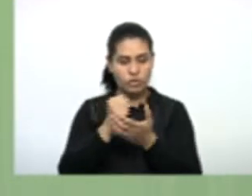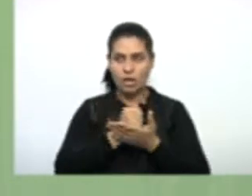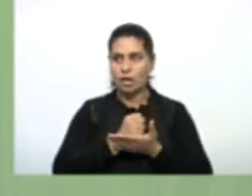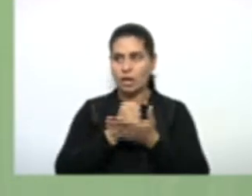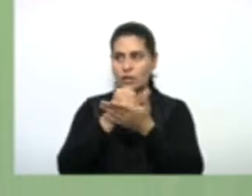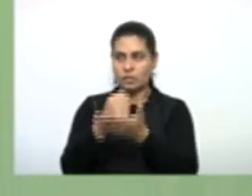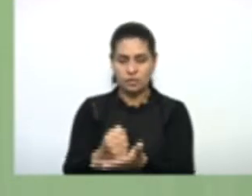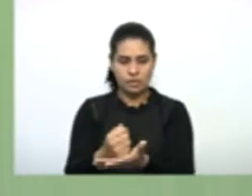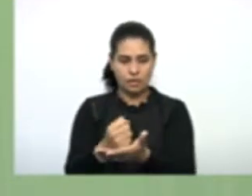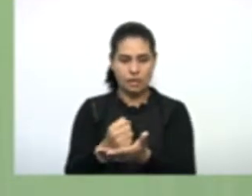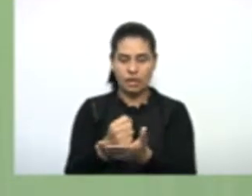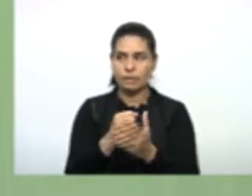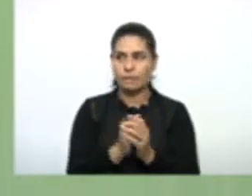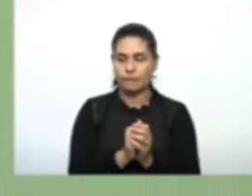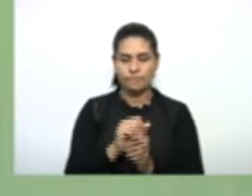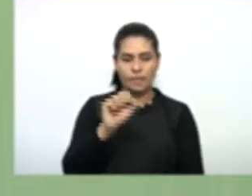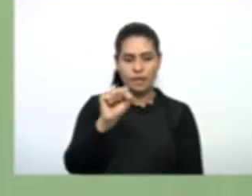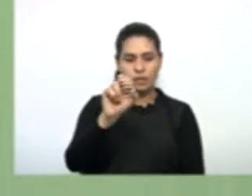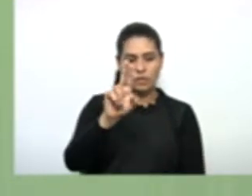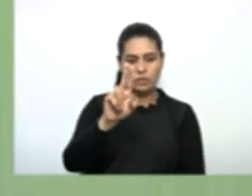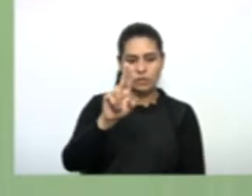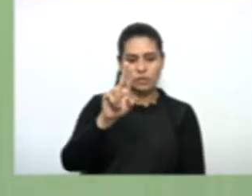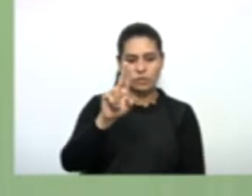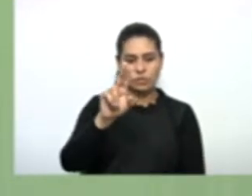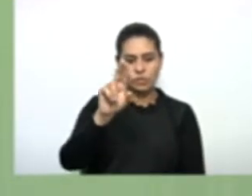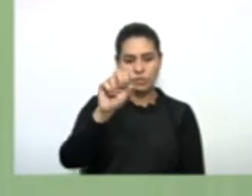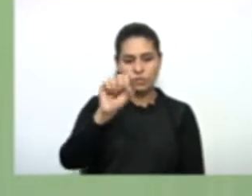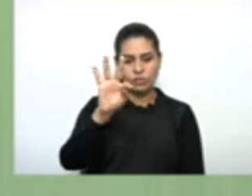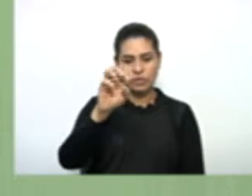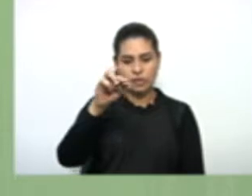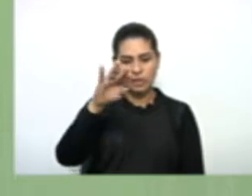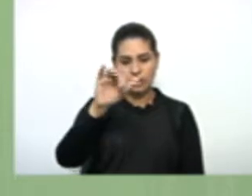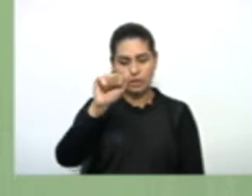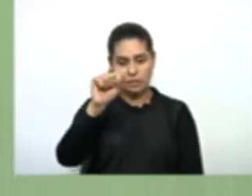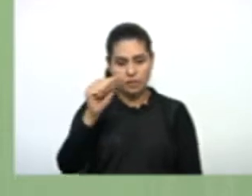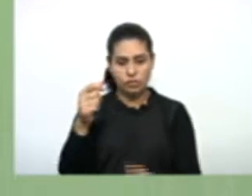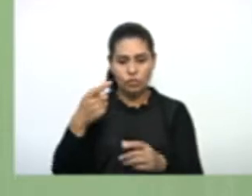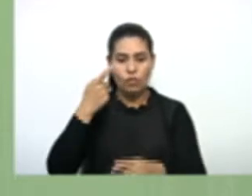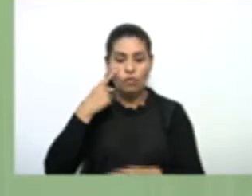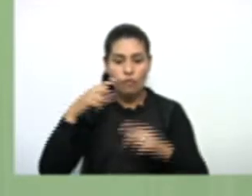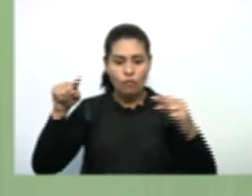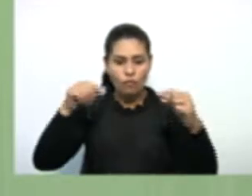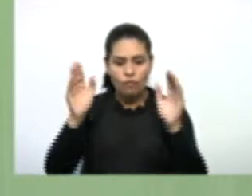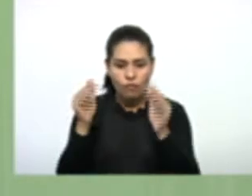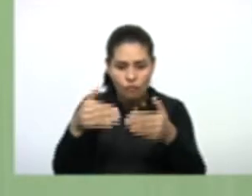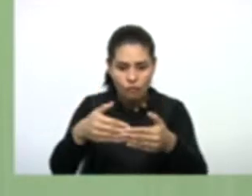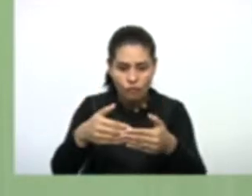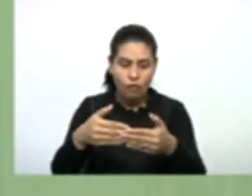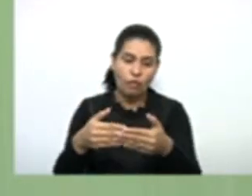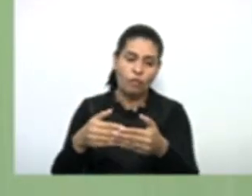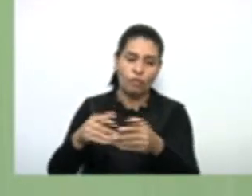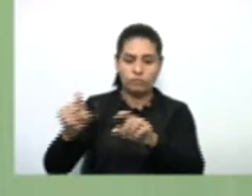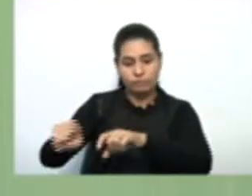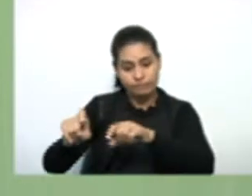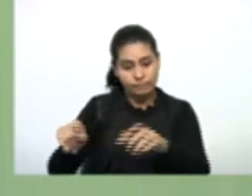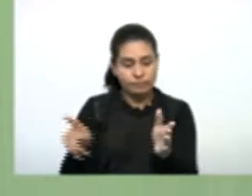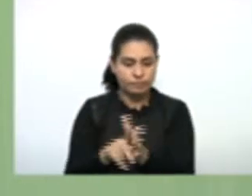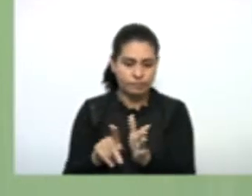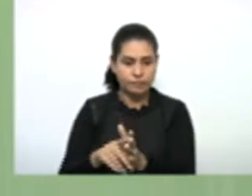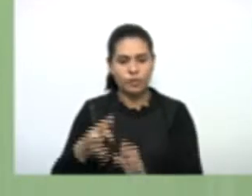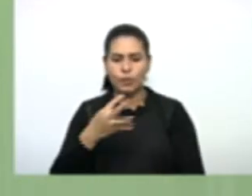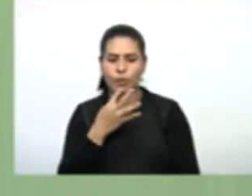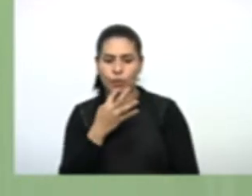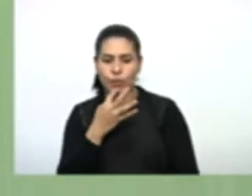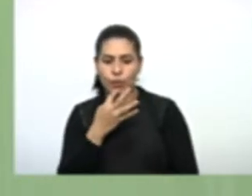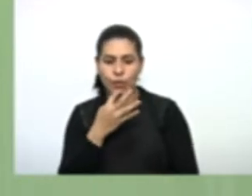sustentabilidade da cooperativa, com foco nas cooperativas agrícolas e agropecuárias. Conhecer